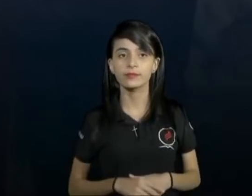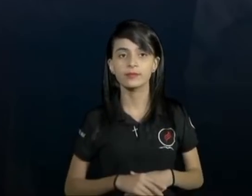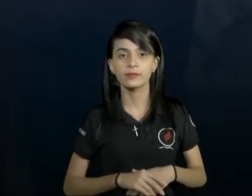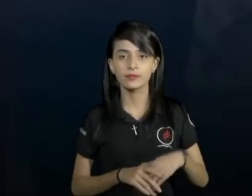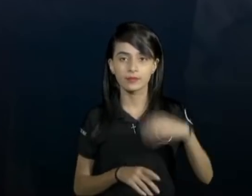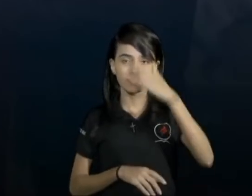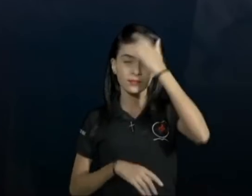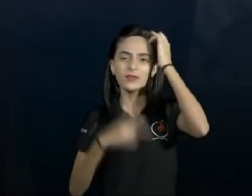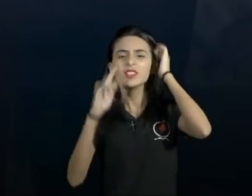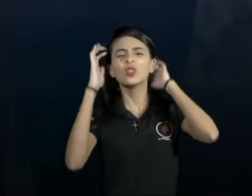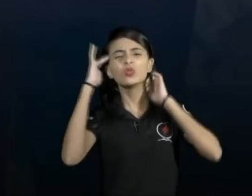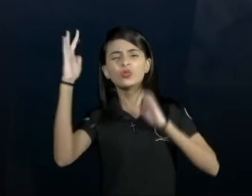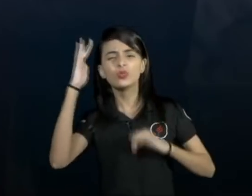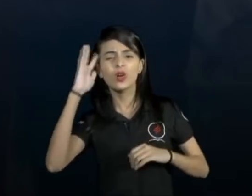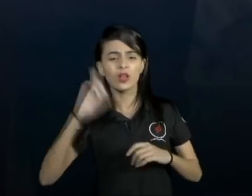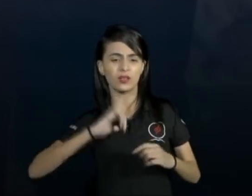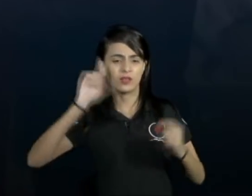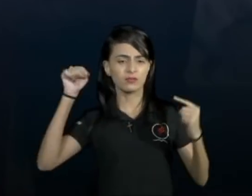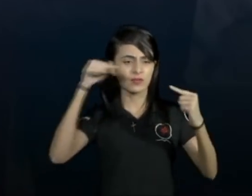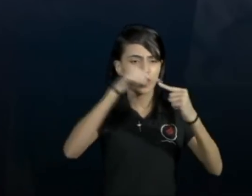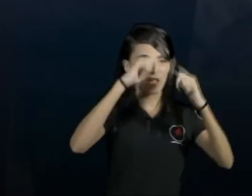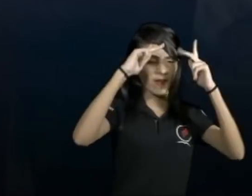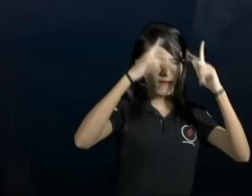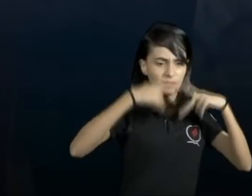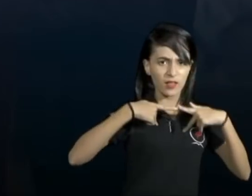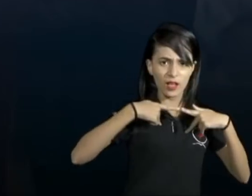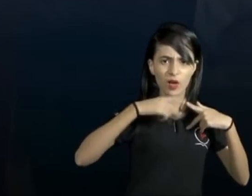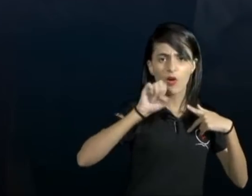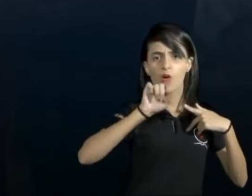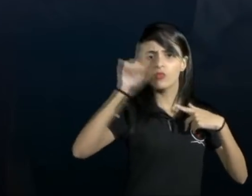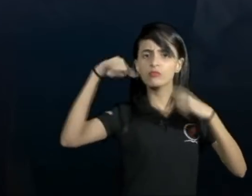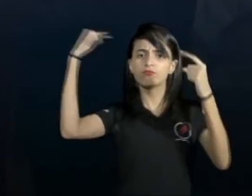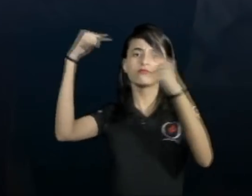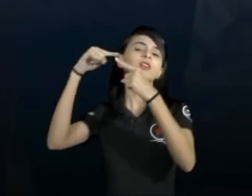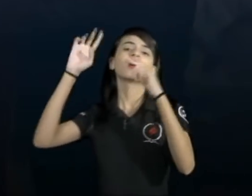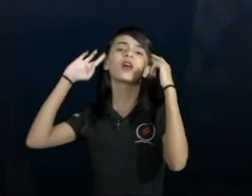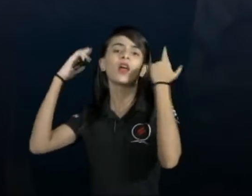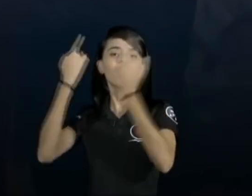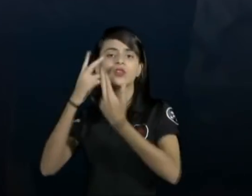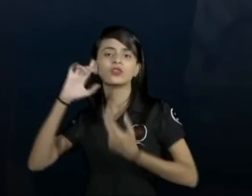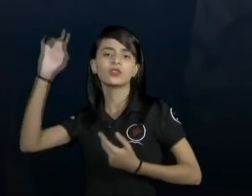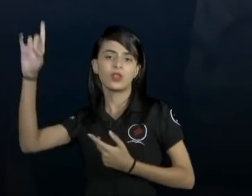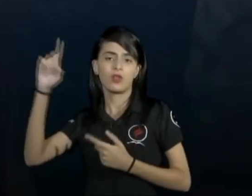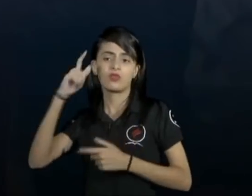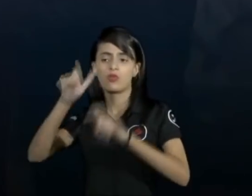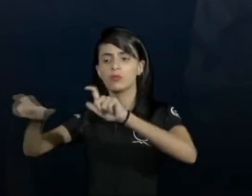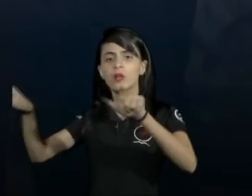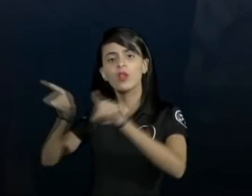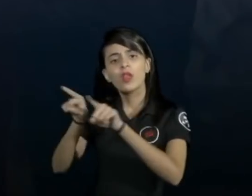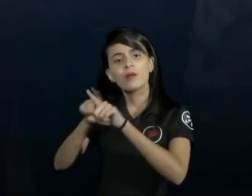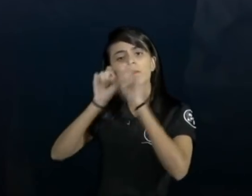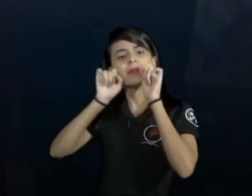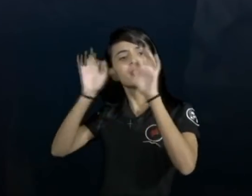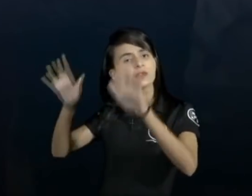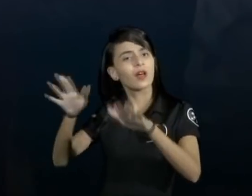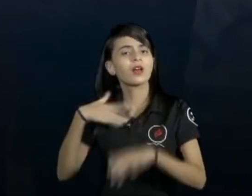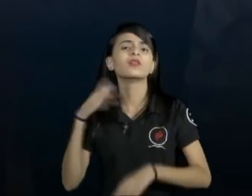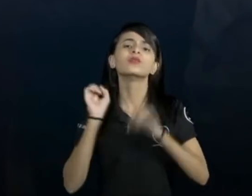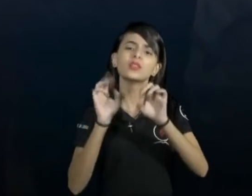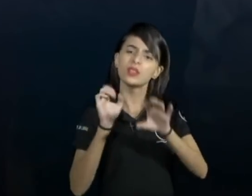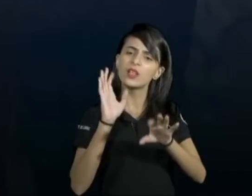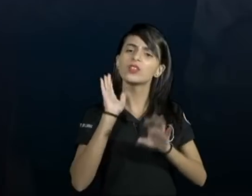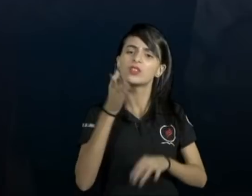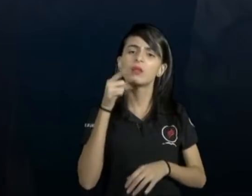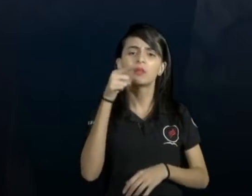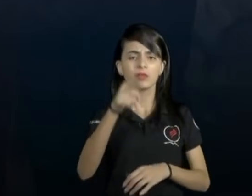e os teus sonhos envolvem só os teus interesses ou envolvem outras pessoas e o reino de Deus eu já ensinei aqui